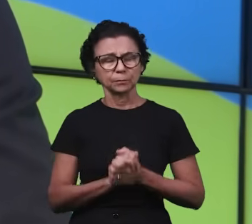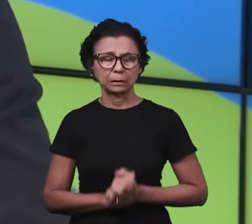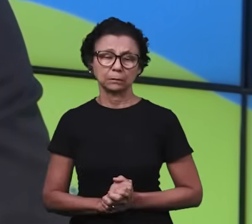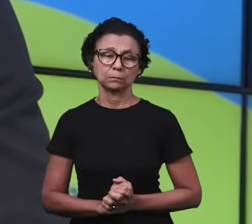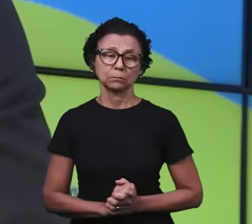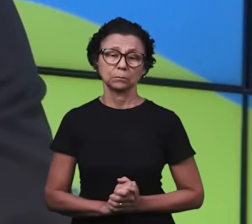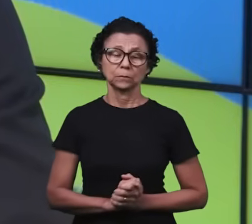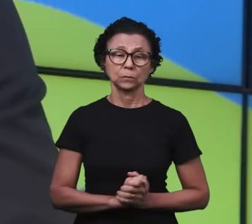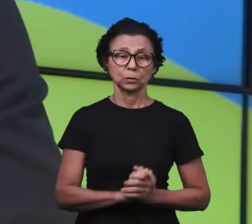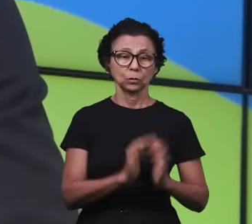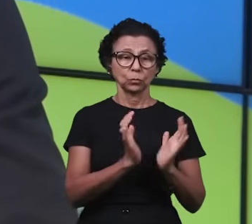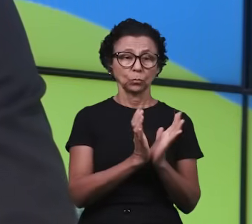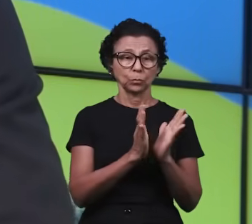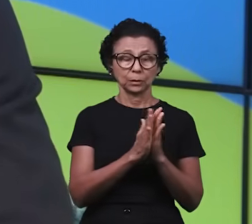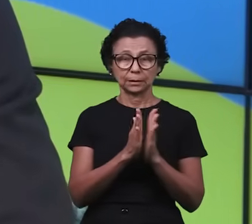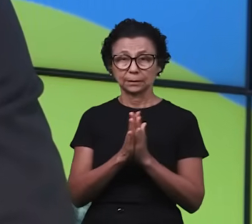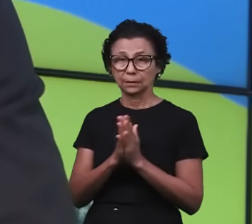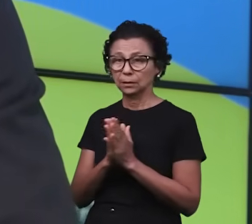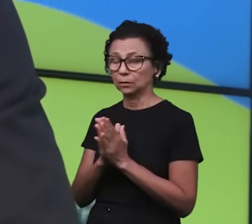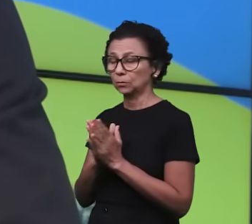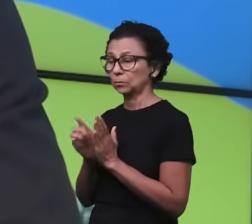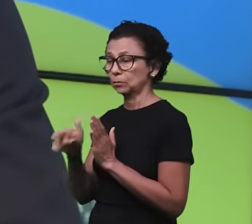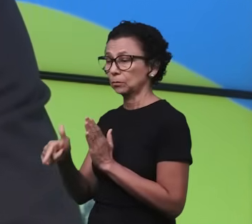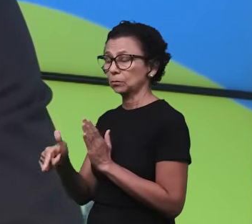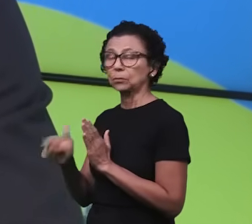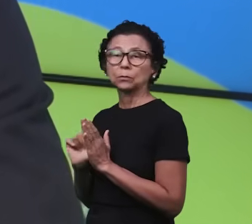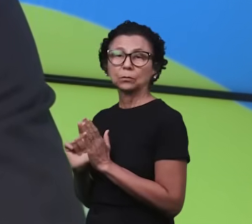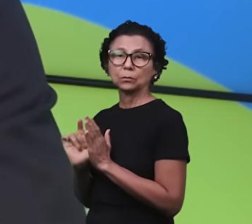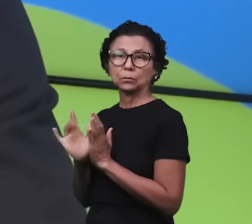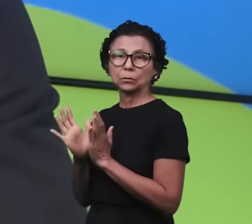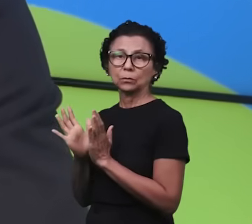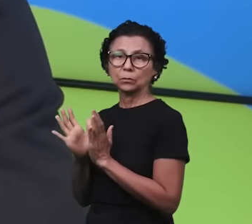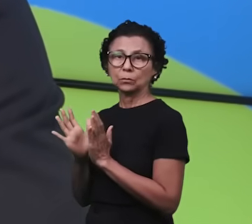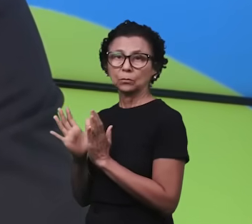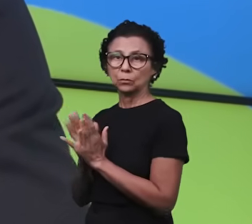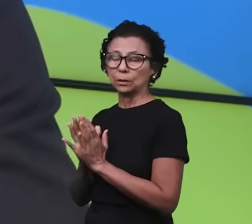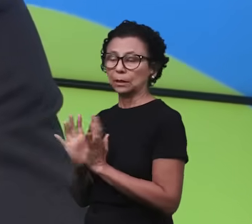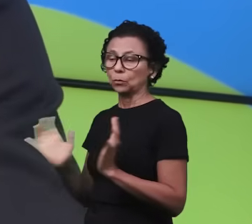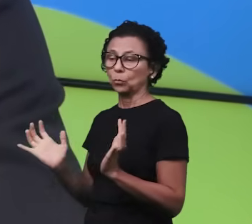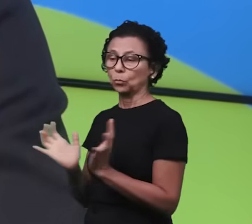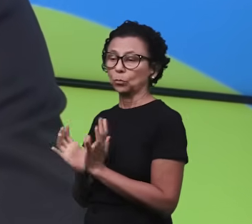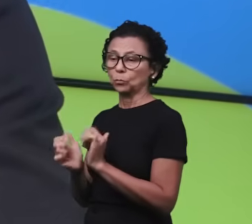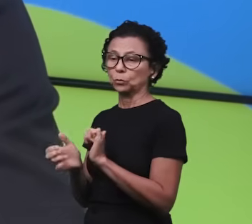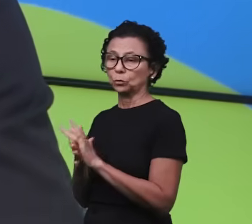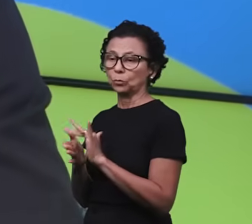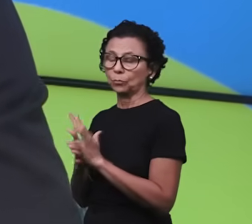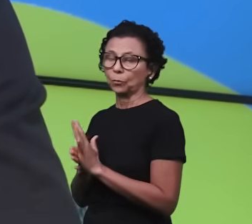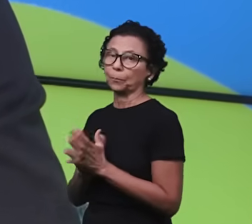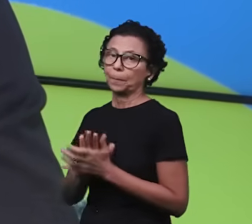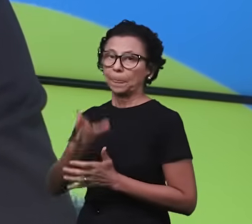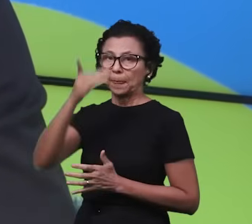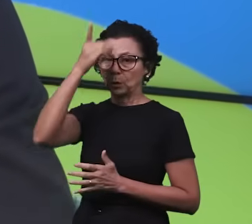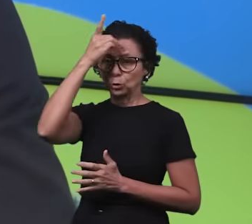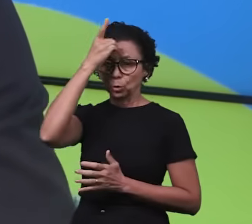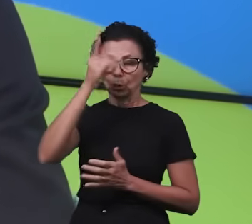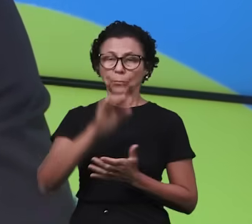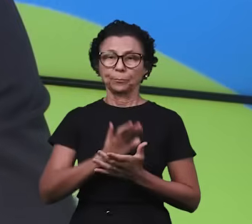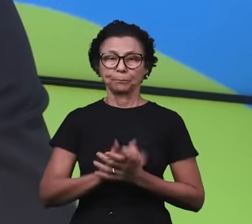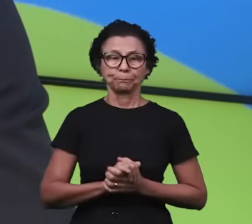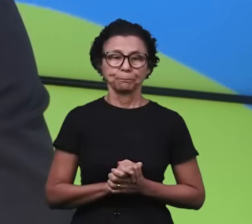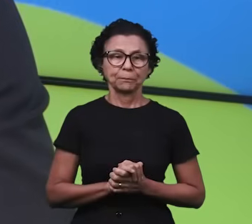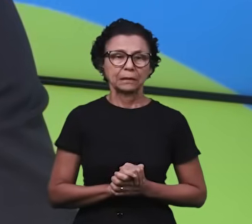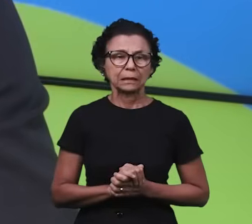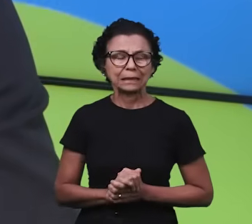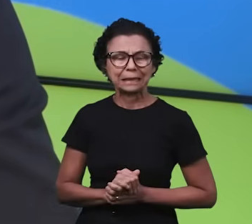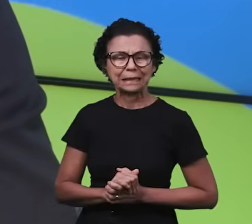através do instrumento da bateria, entrava um homem com o coração em pedras. E a partir da hora que o instrumento